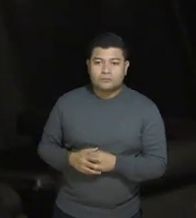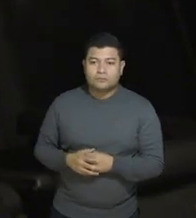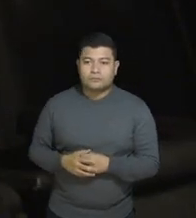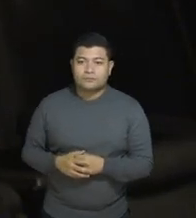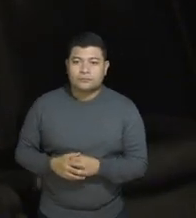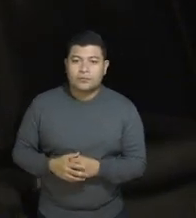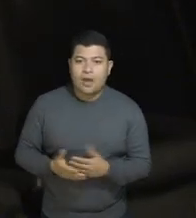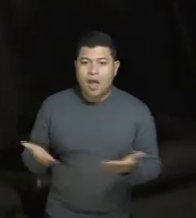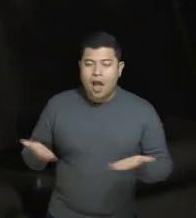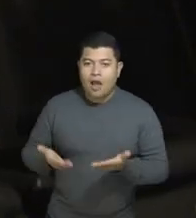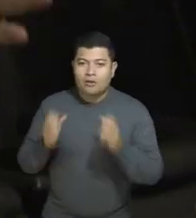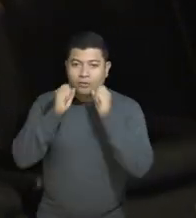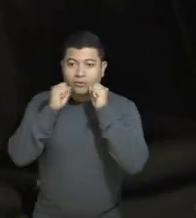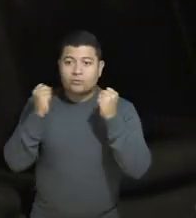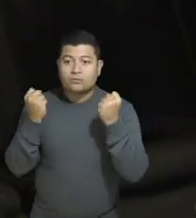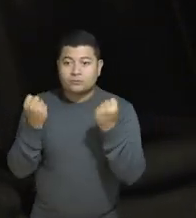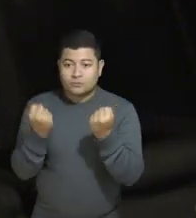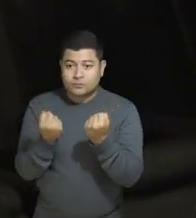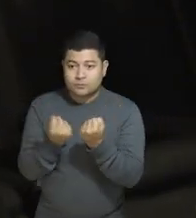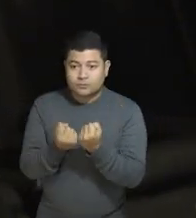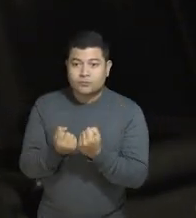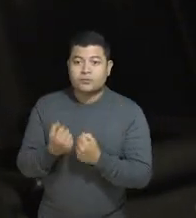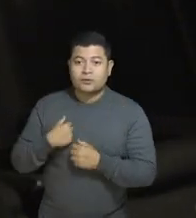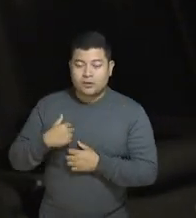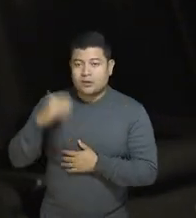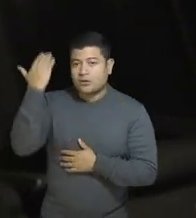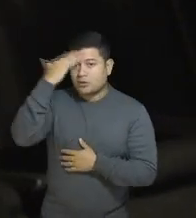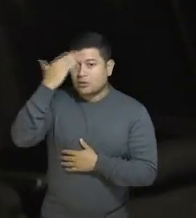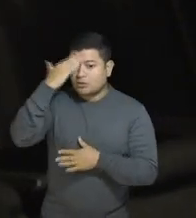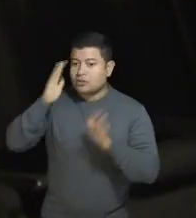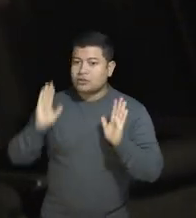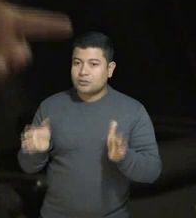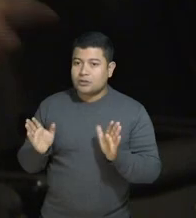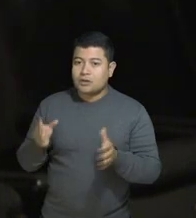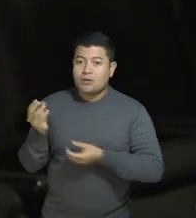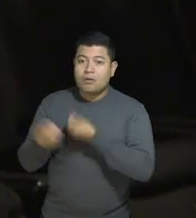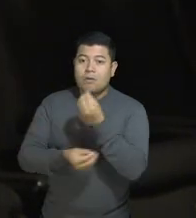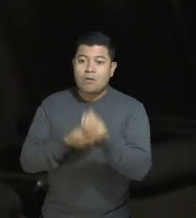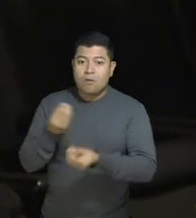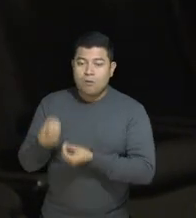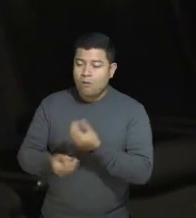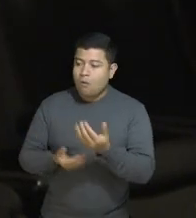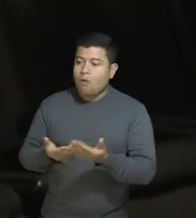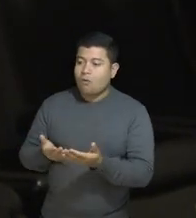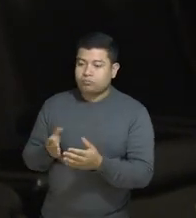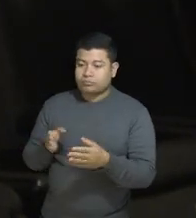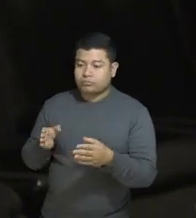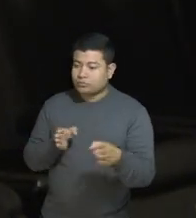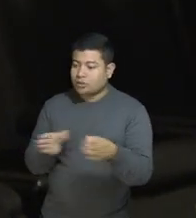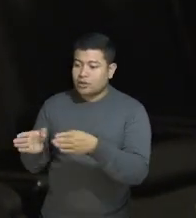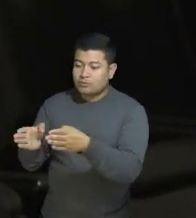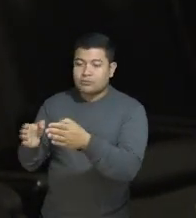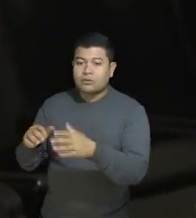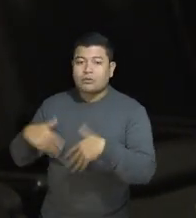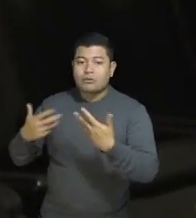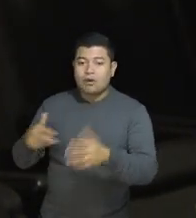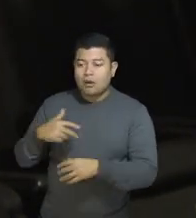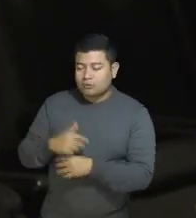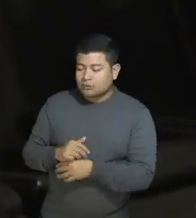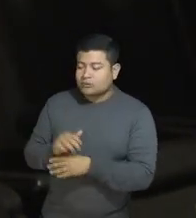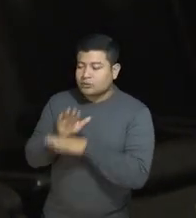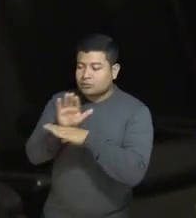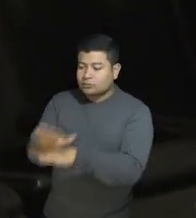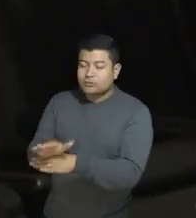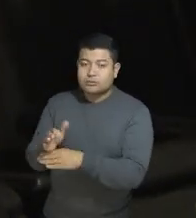seminário, agora eu já sei como que a gente faz. Que caminhos ir. Porque é tão triste quando a